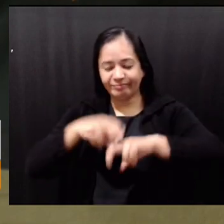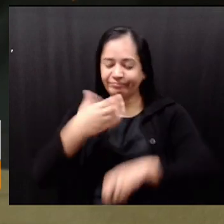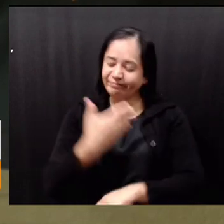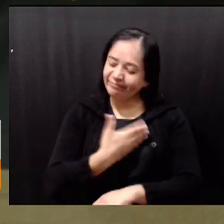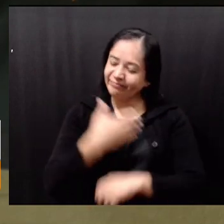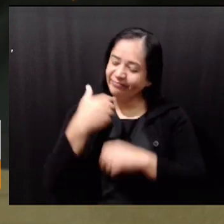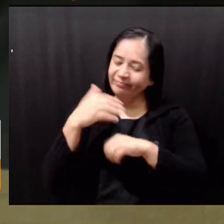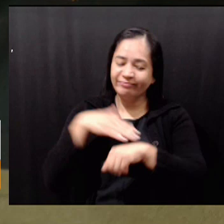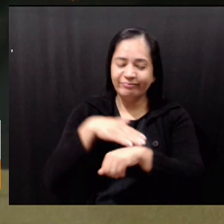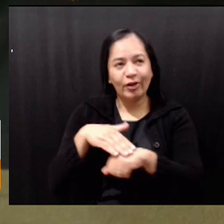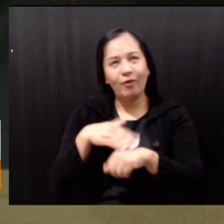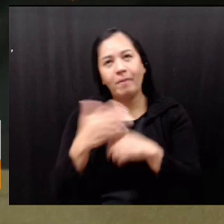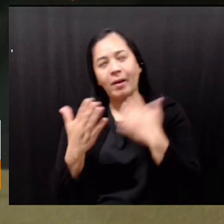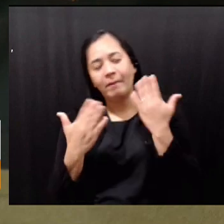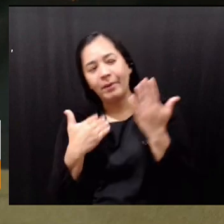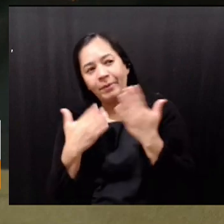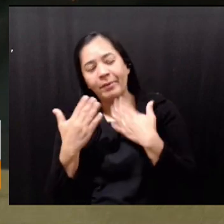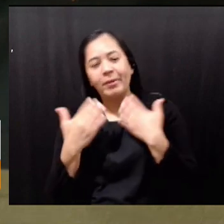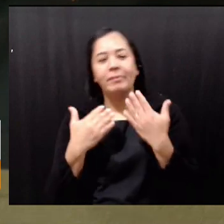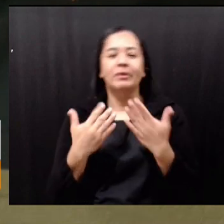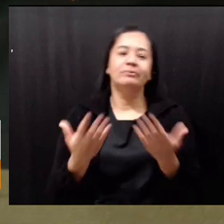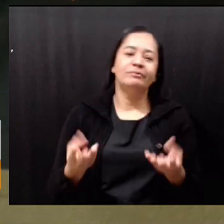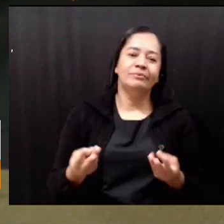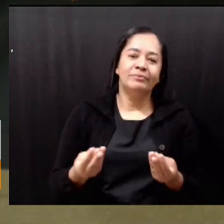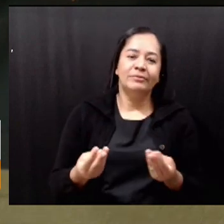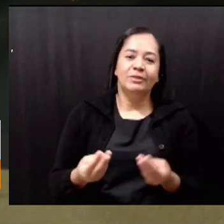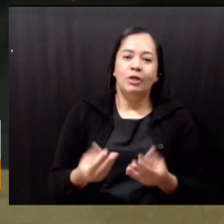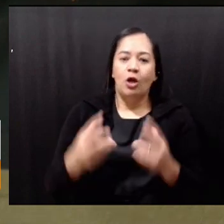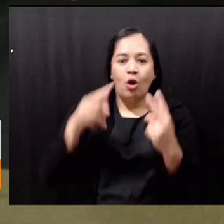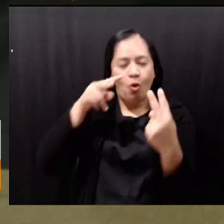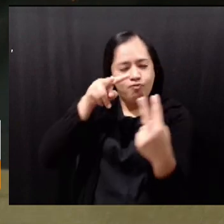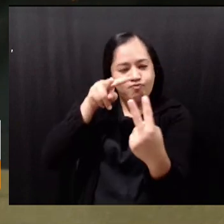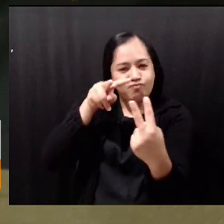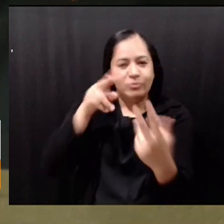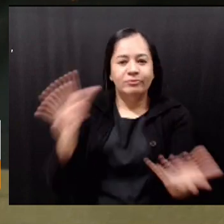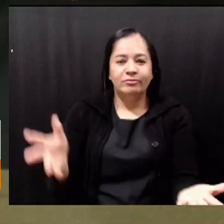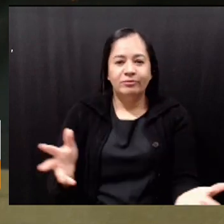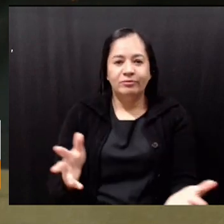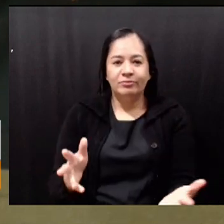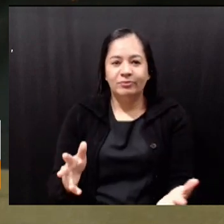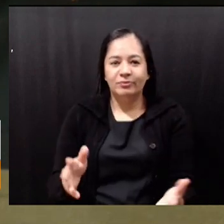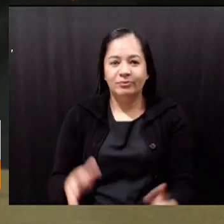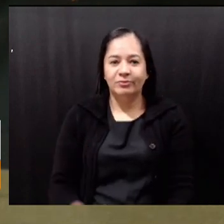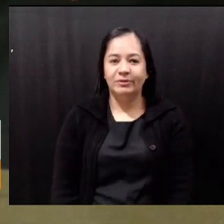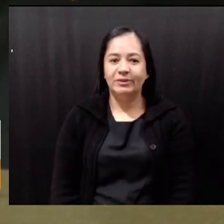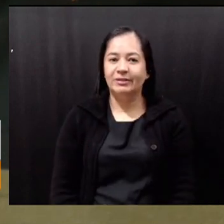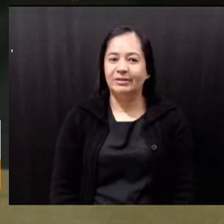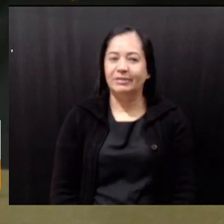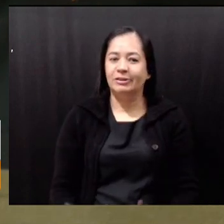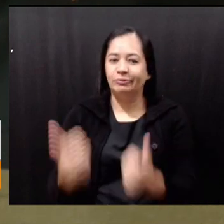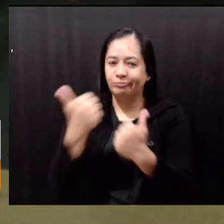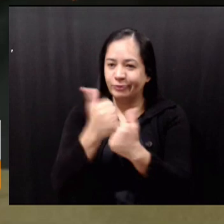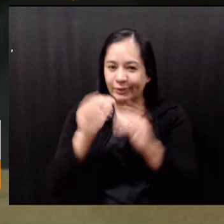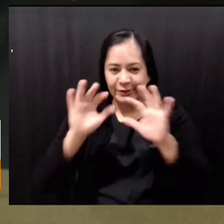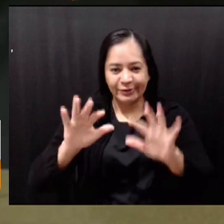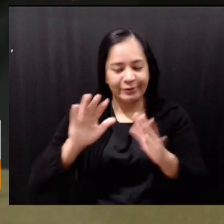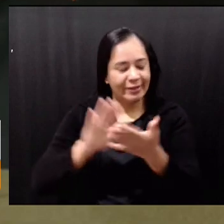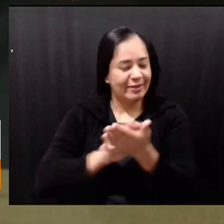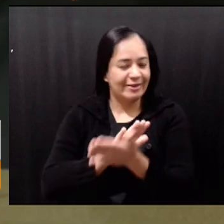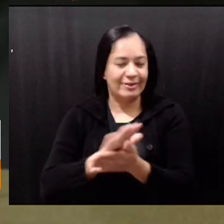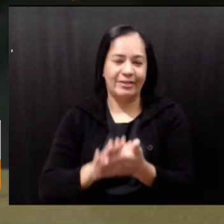bater papo, olho no olho, nada substitui isso. Agora, Arthur, como é que a